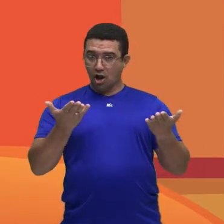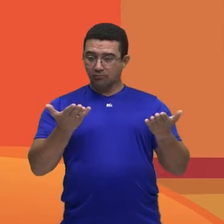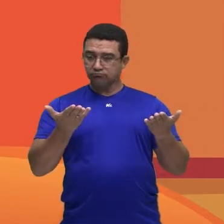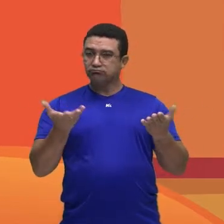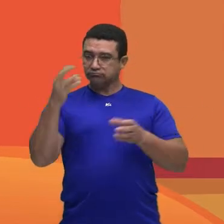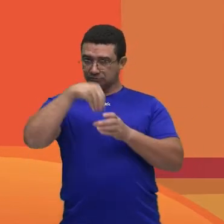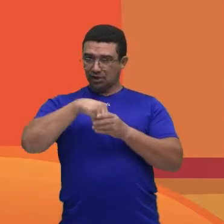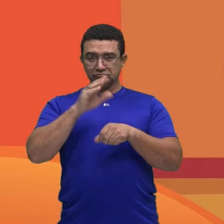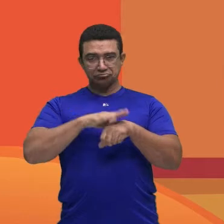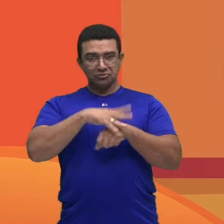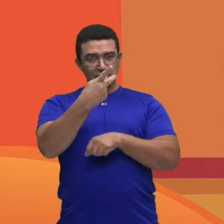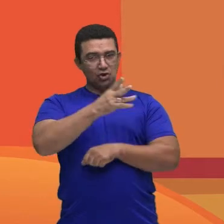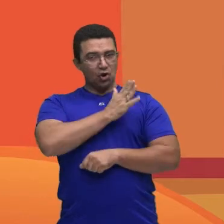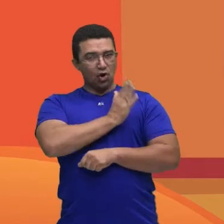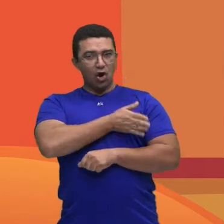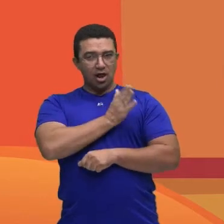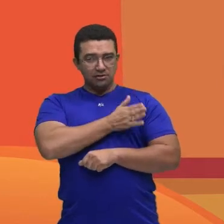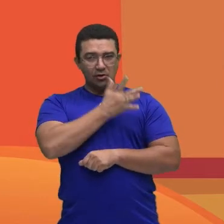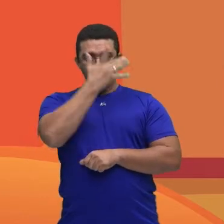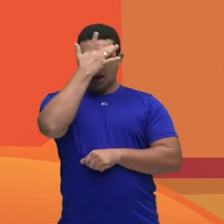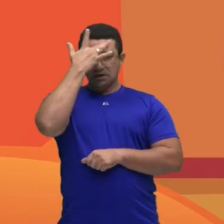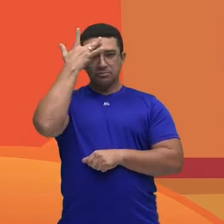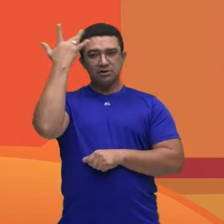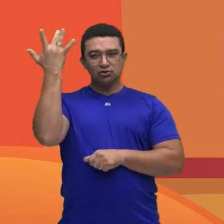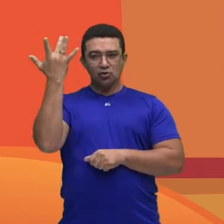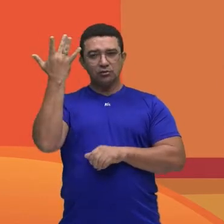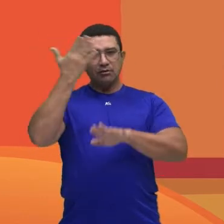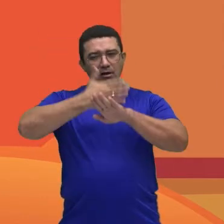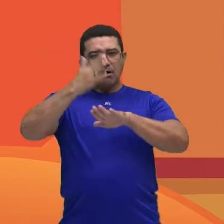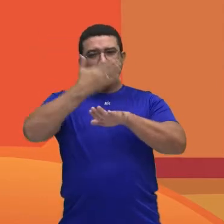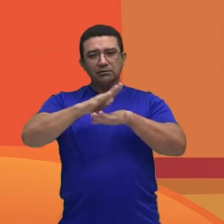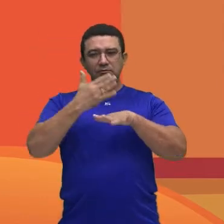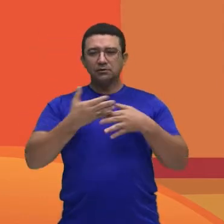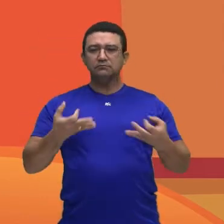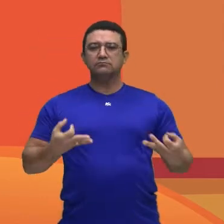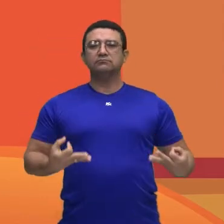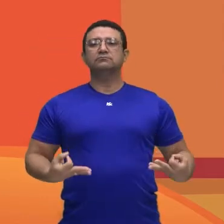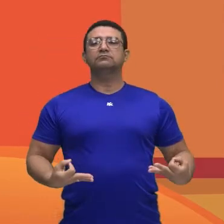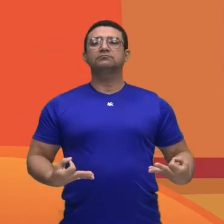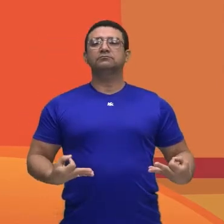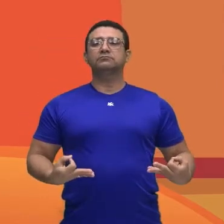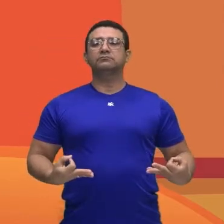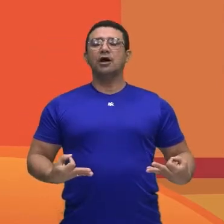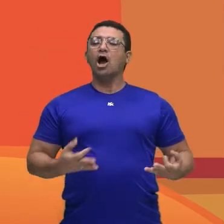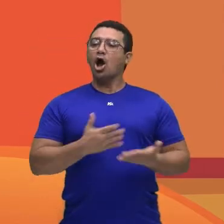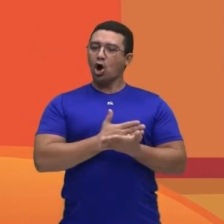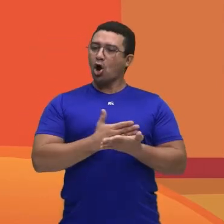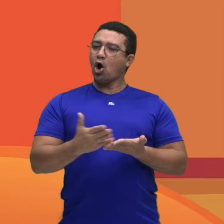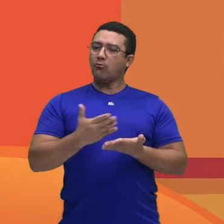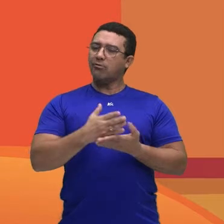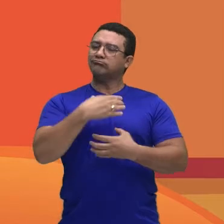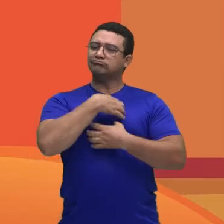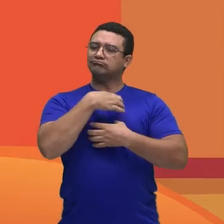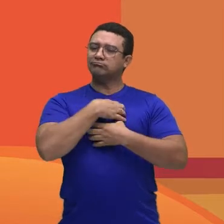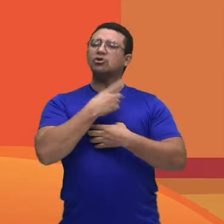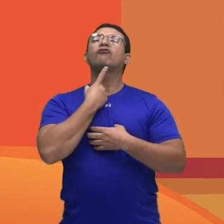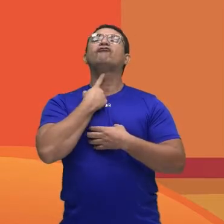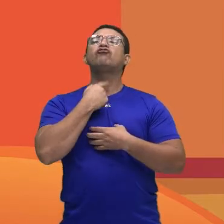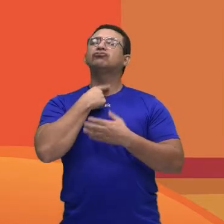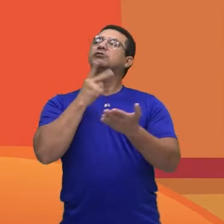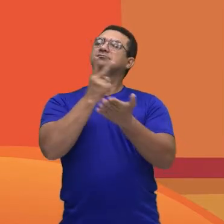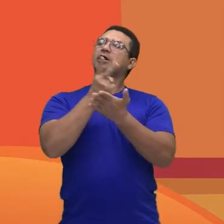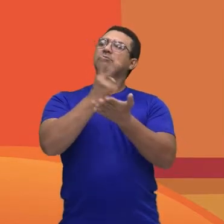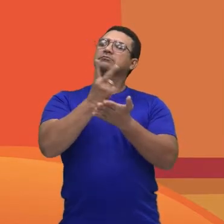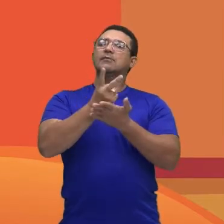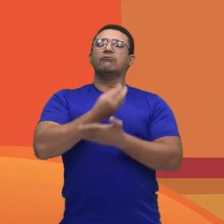coração. Então, as pessoas que começam, né, a praticar a meditação, a meditation, começam a praticar isso e já faz parte da